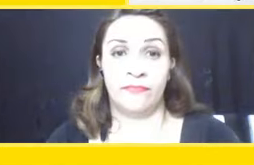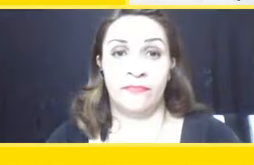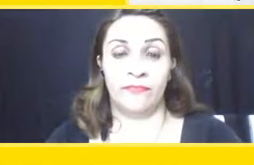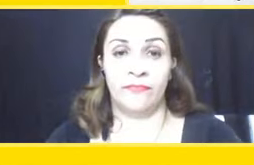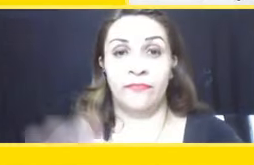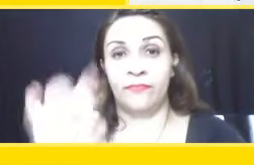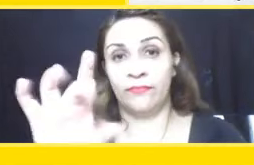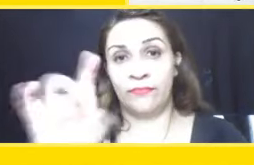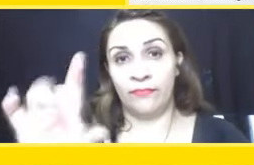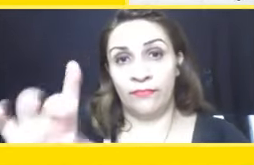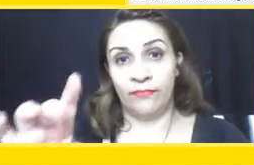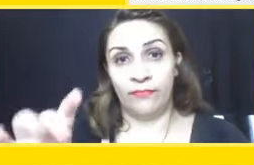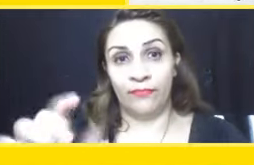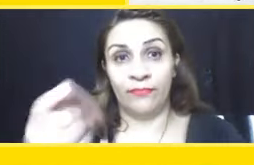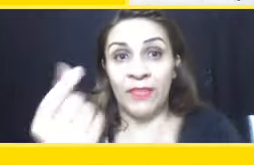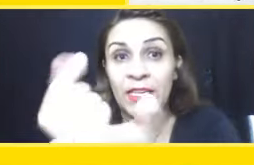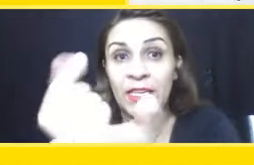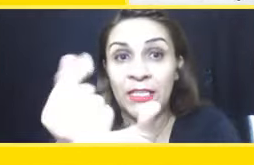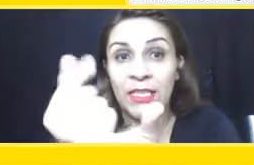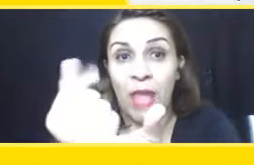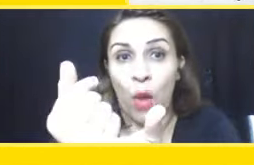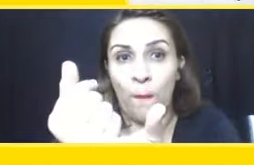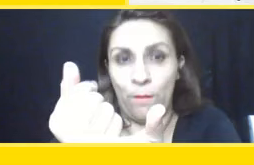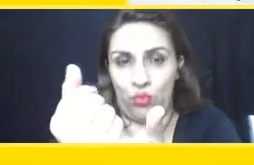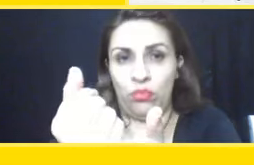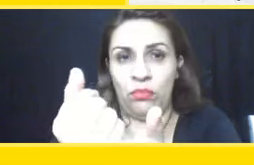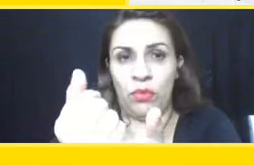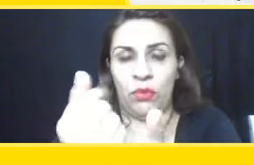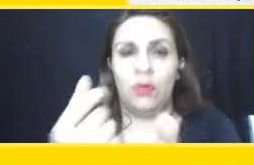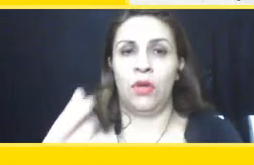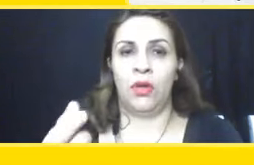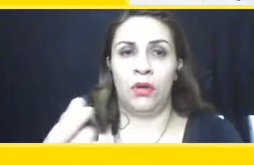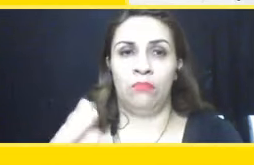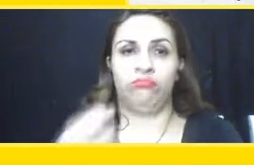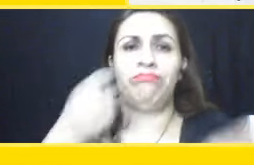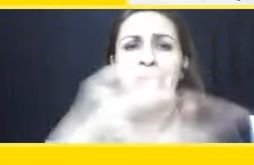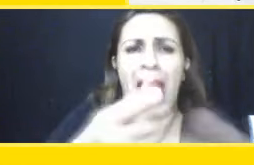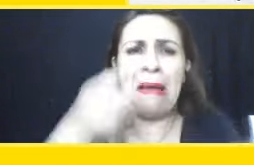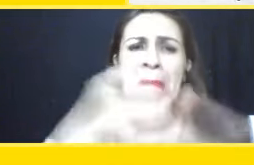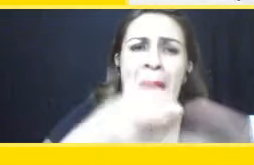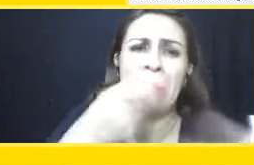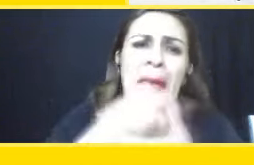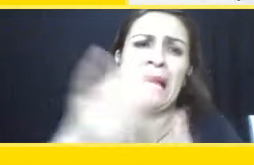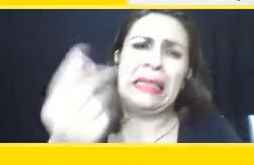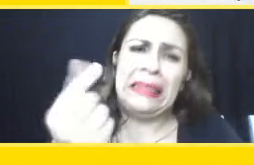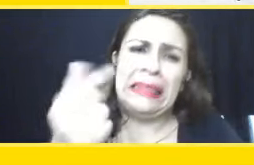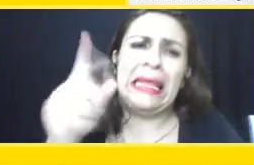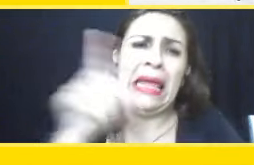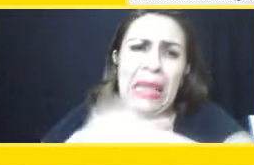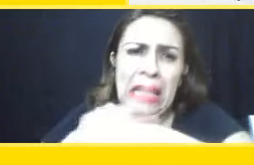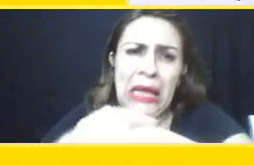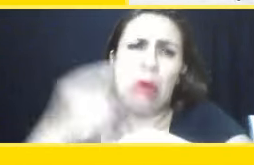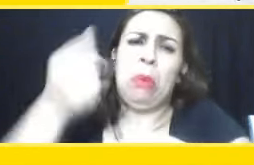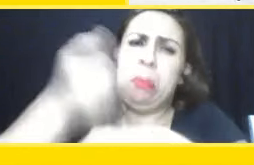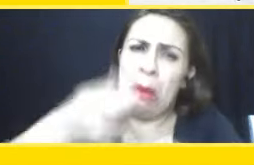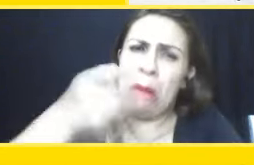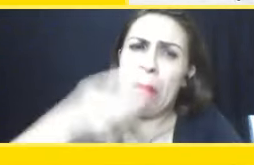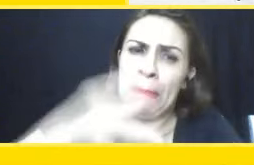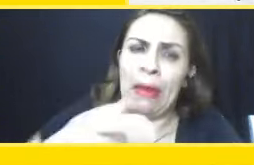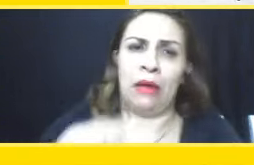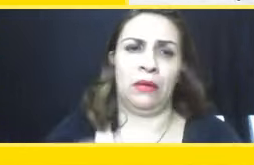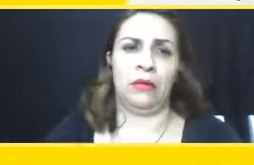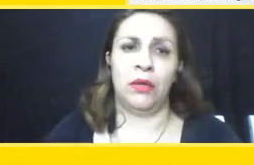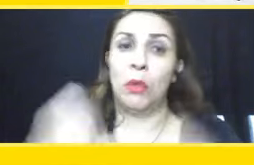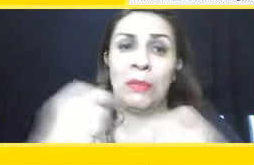somente com tempo de contribuição, sem idade. Porque hoje, pela reforma da Previdência do Congresso Nacional,